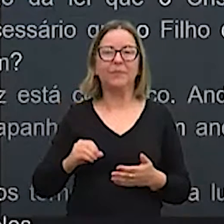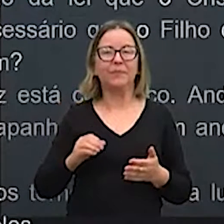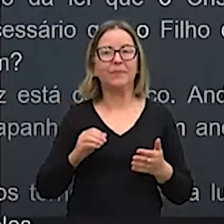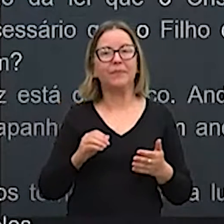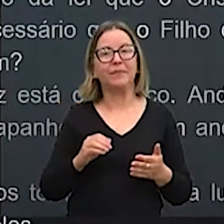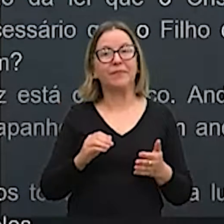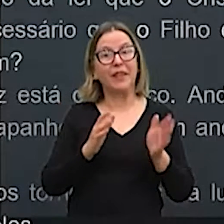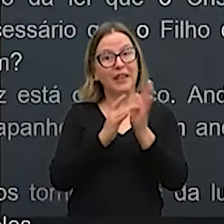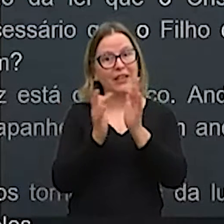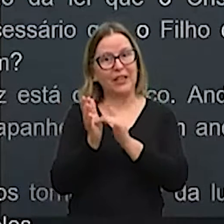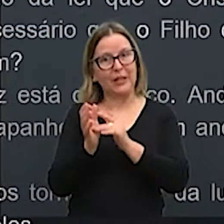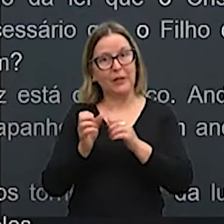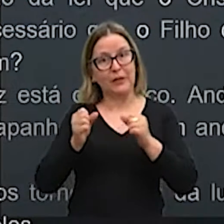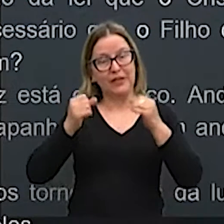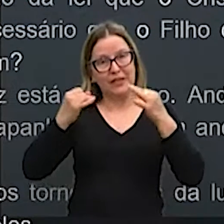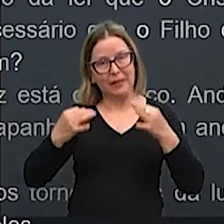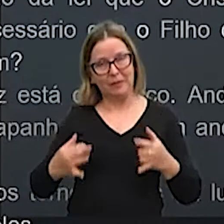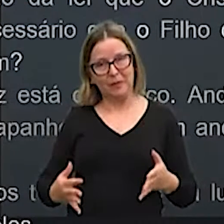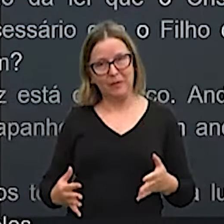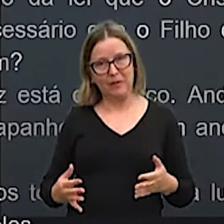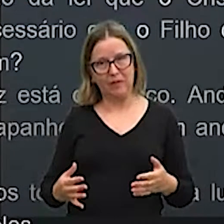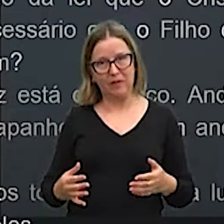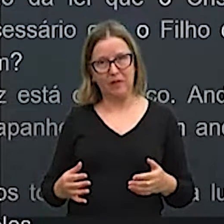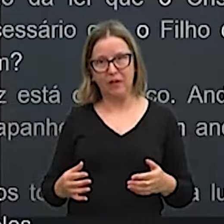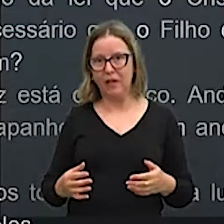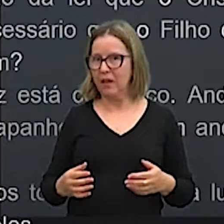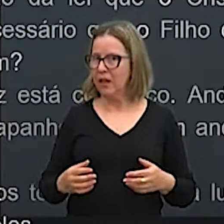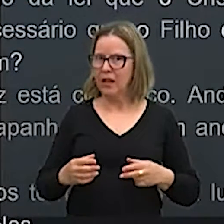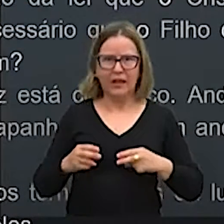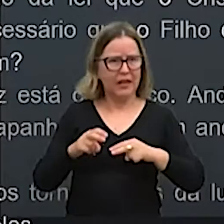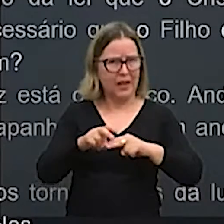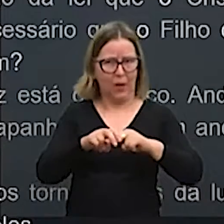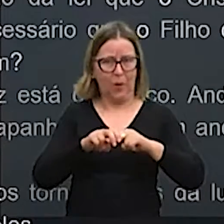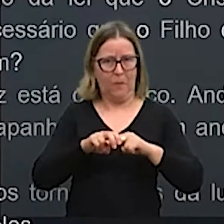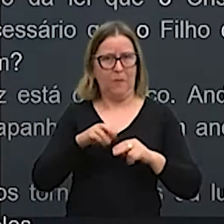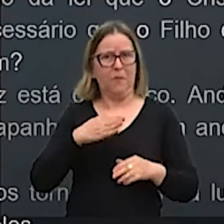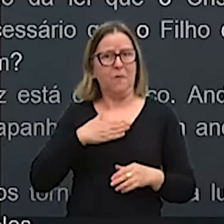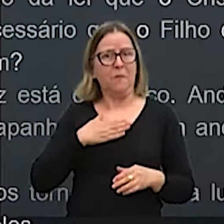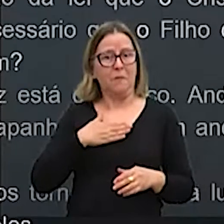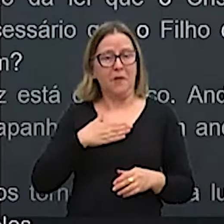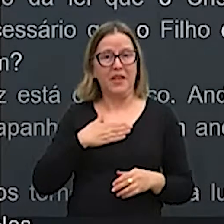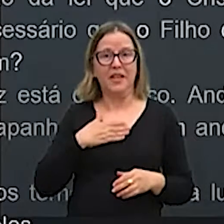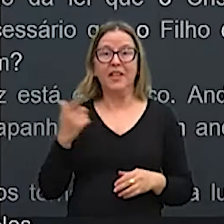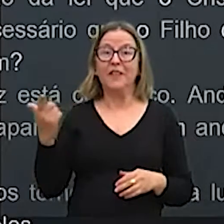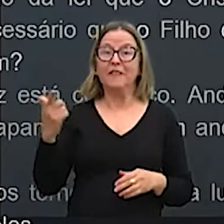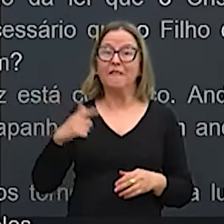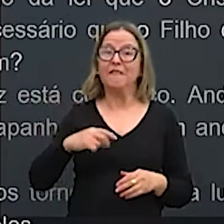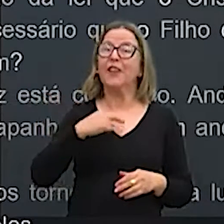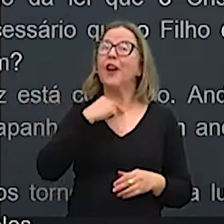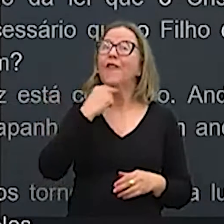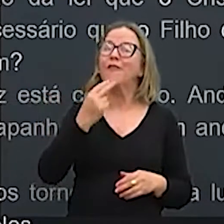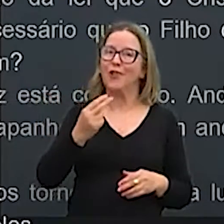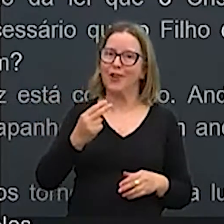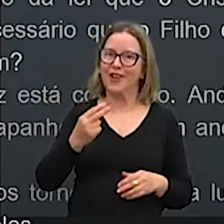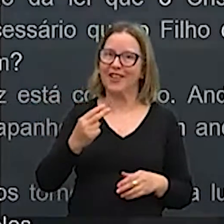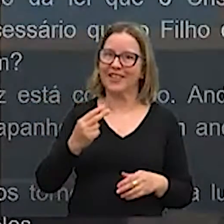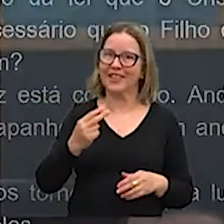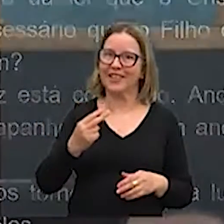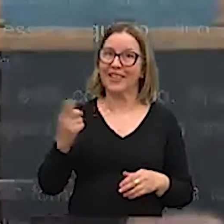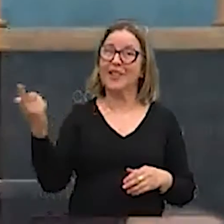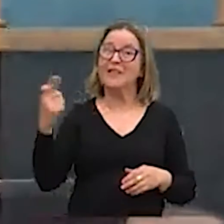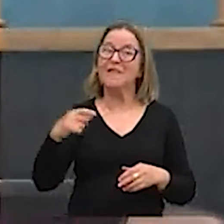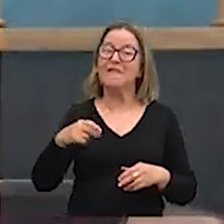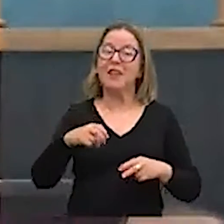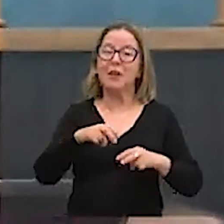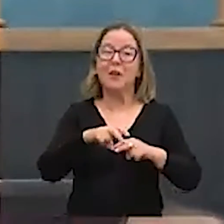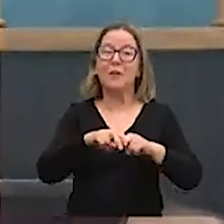Então explicou Jesus: não foi por mim que veio esta voz, e sim por vossa causa. Jesus disse: essa voz veio